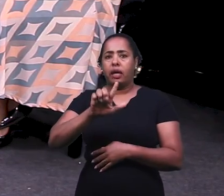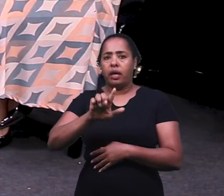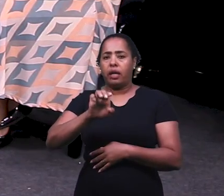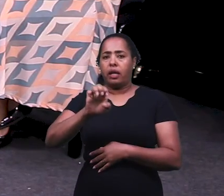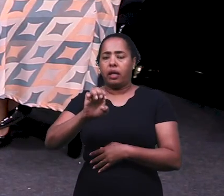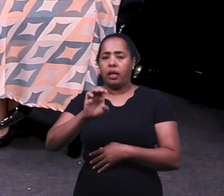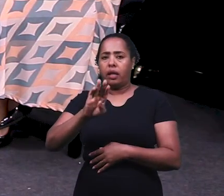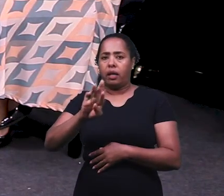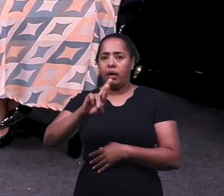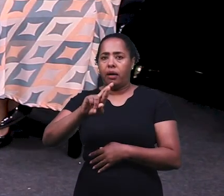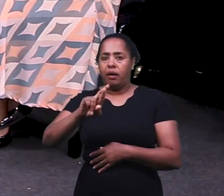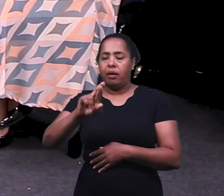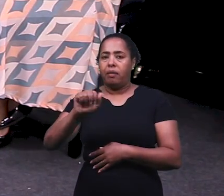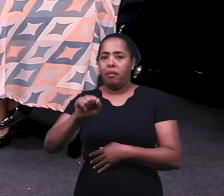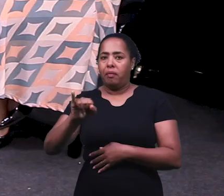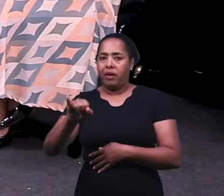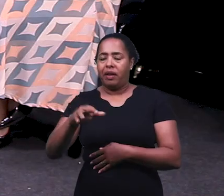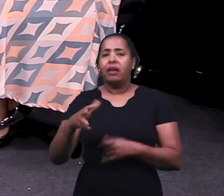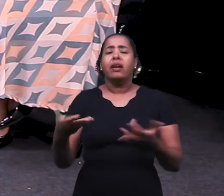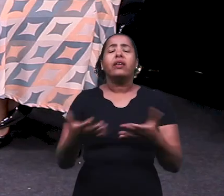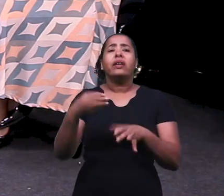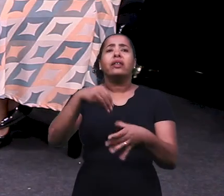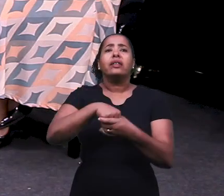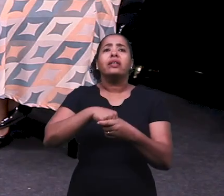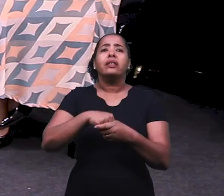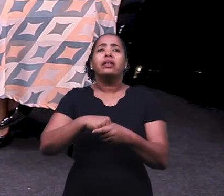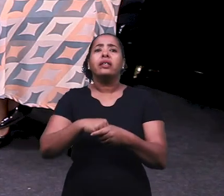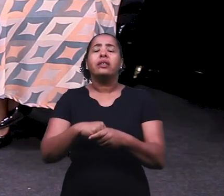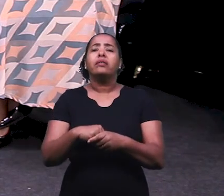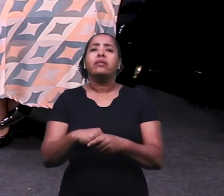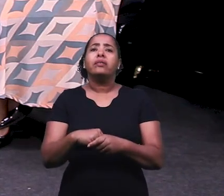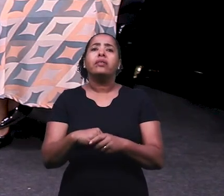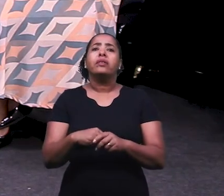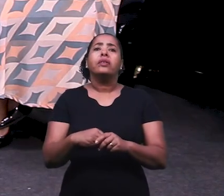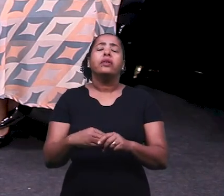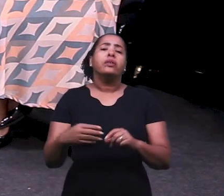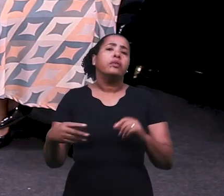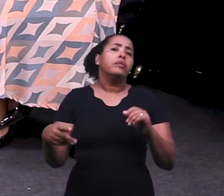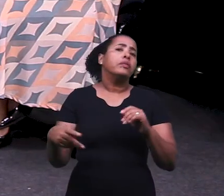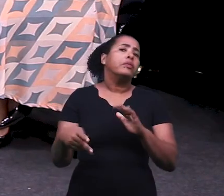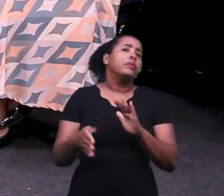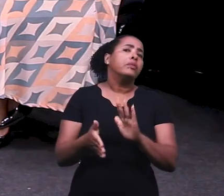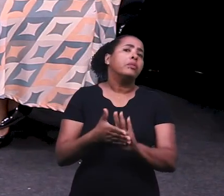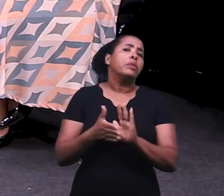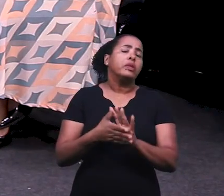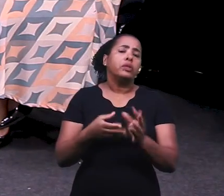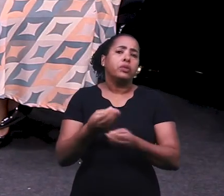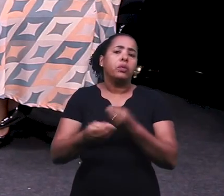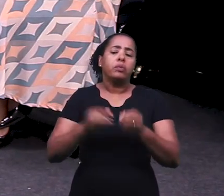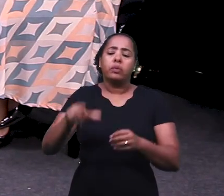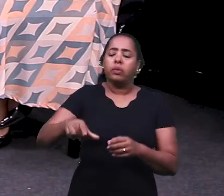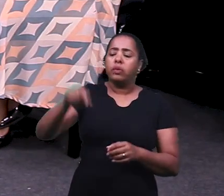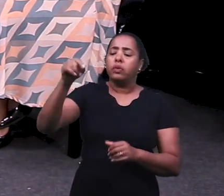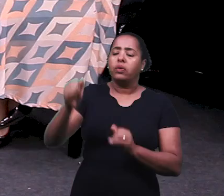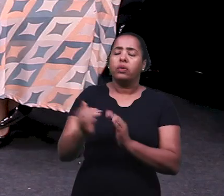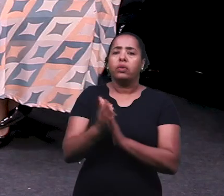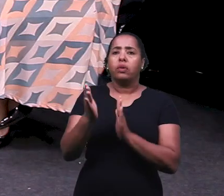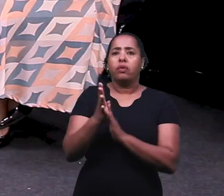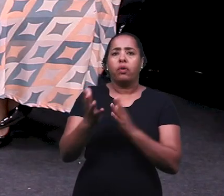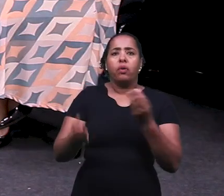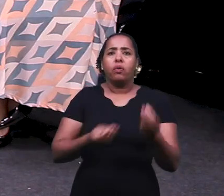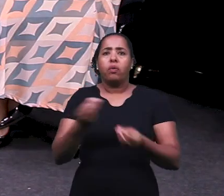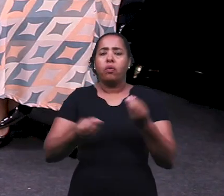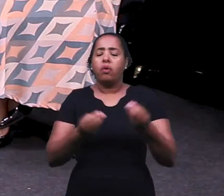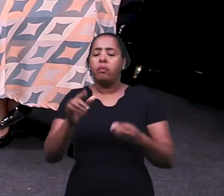chamado de Quarteto Celebrai. Agora, dentro desse projeto, como é que são definidos os louvores? Como é que